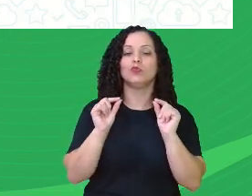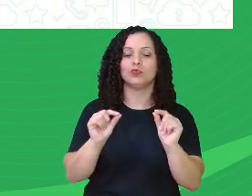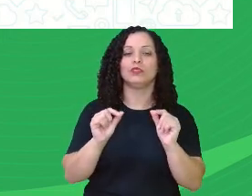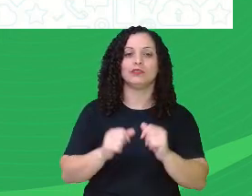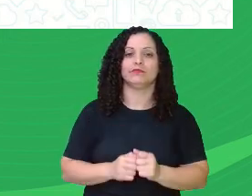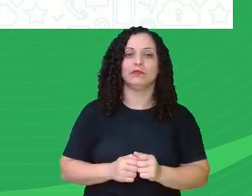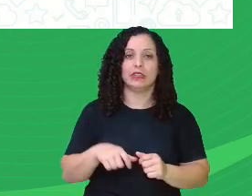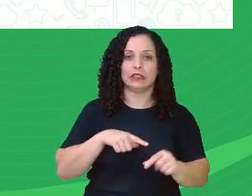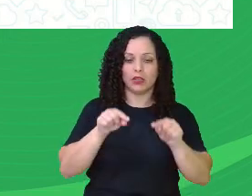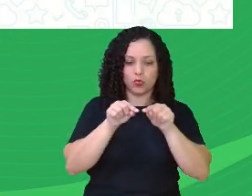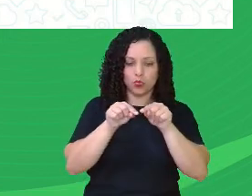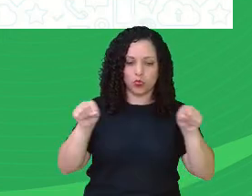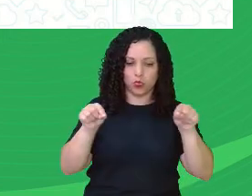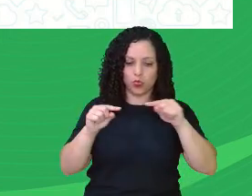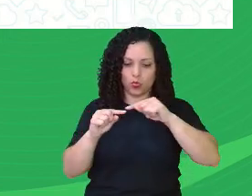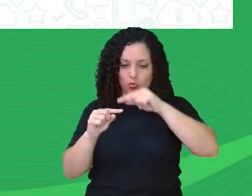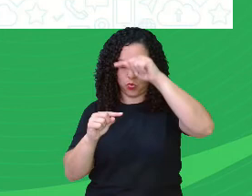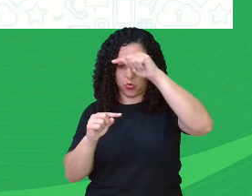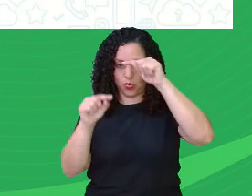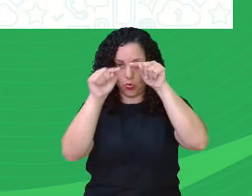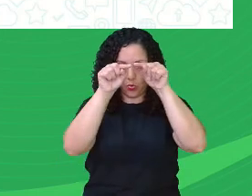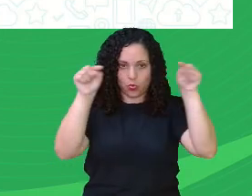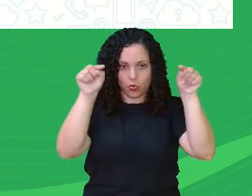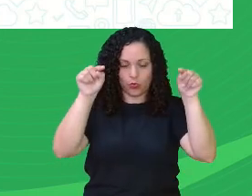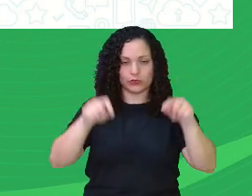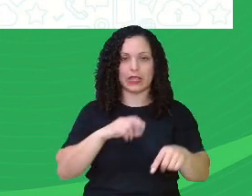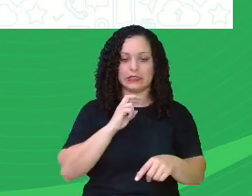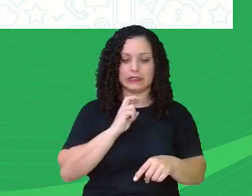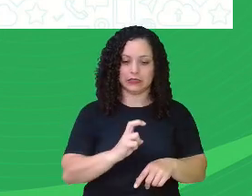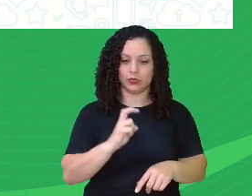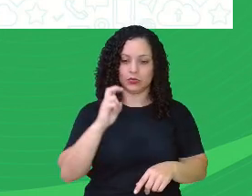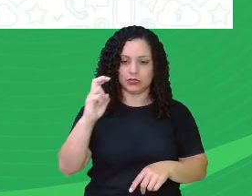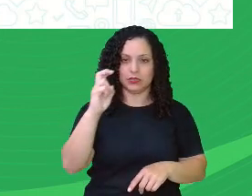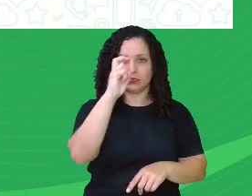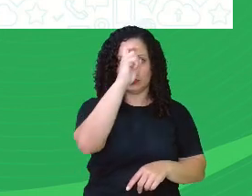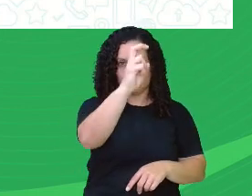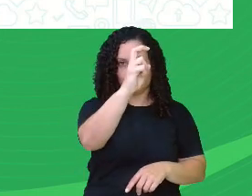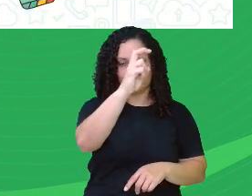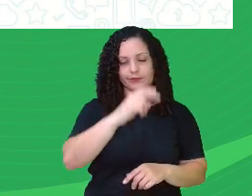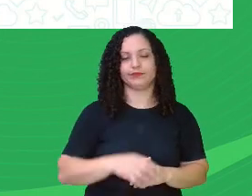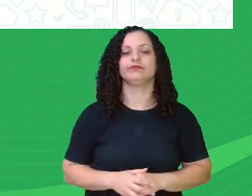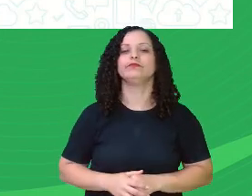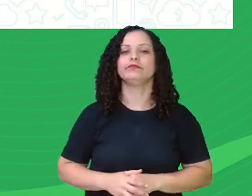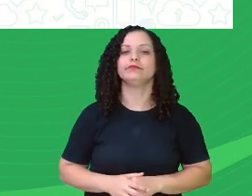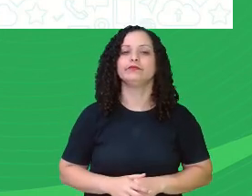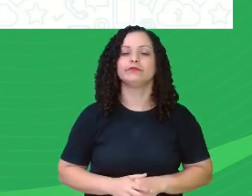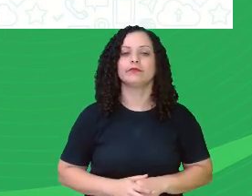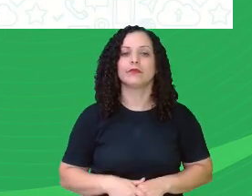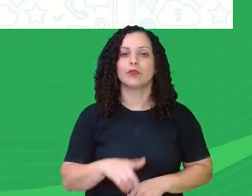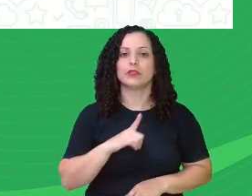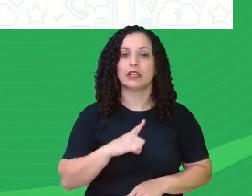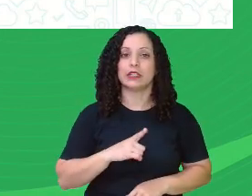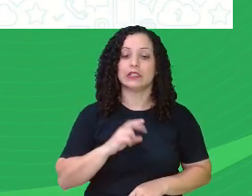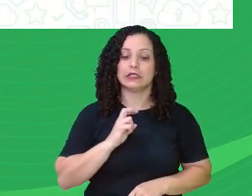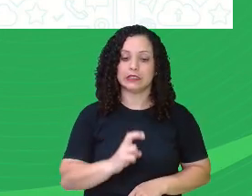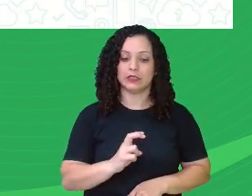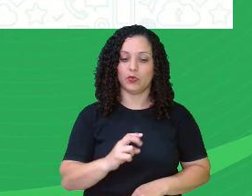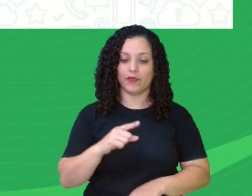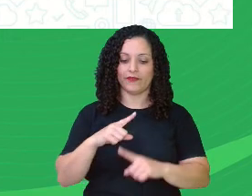aresta são iguais, é 5 vezes 5 vezes 5, porque a aresta aí é 5. Então o volume desse cubo eu vou ter 5 vezes